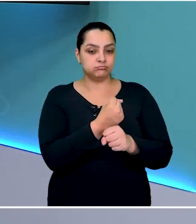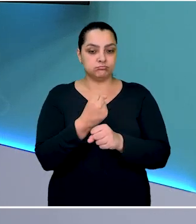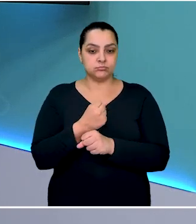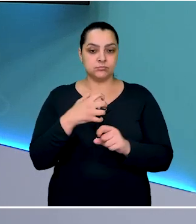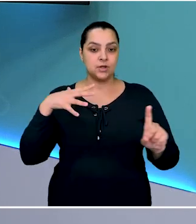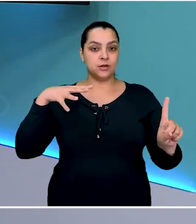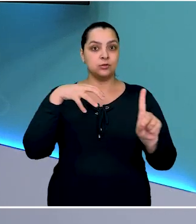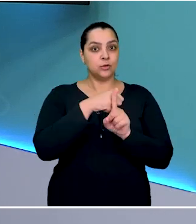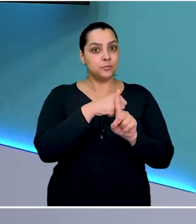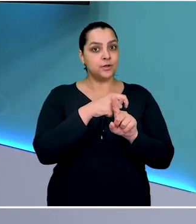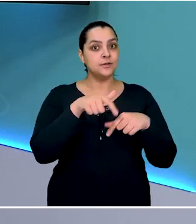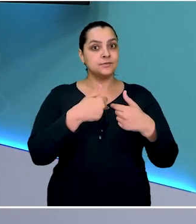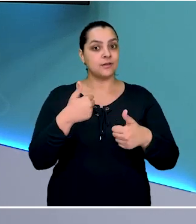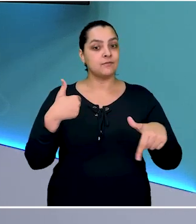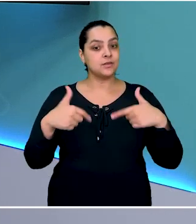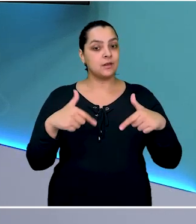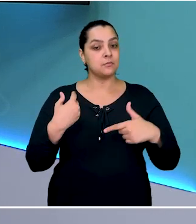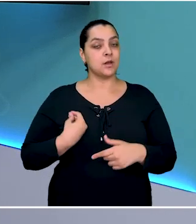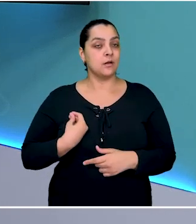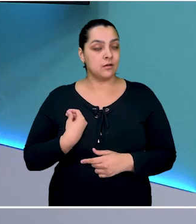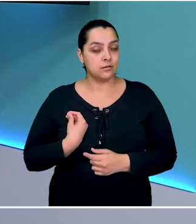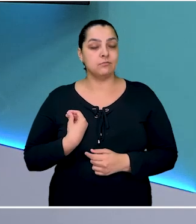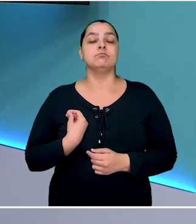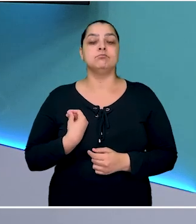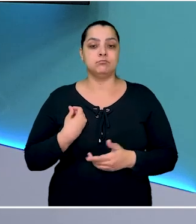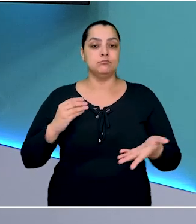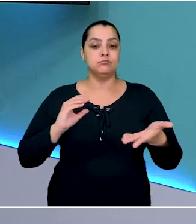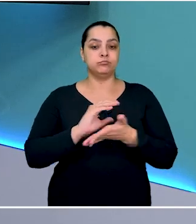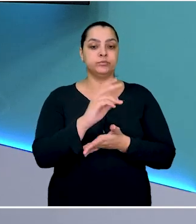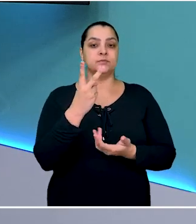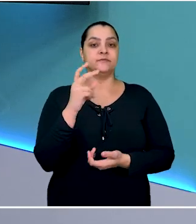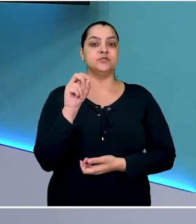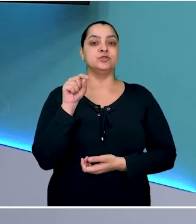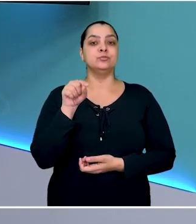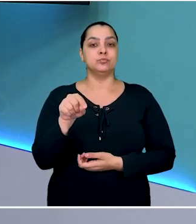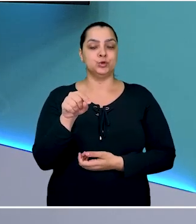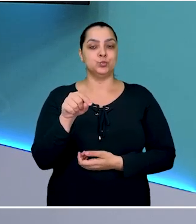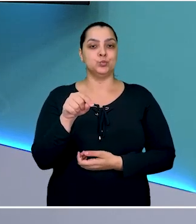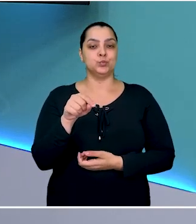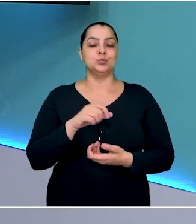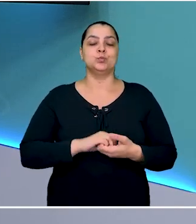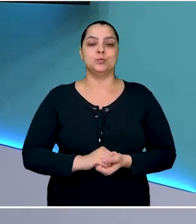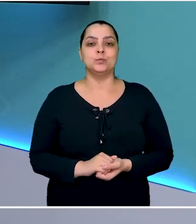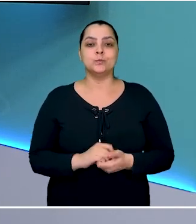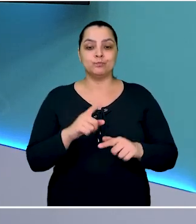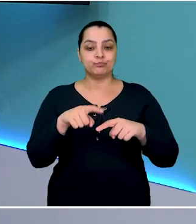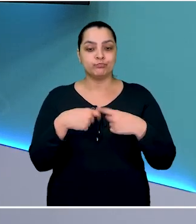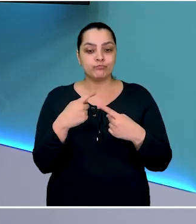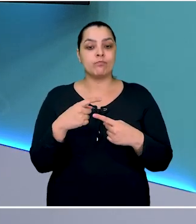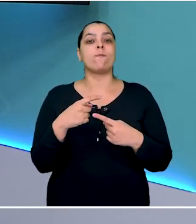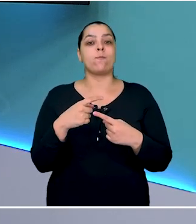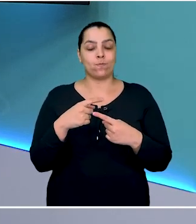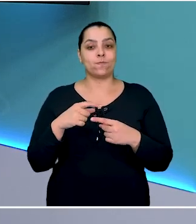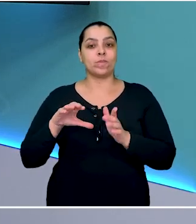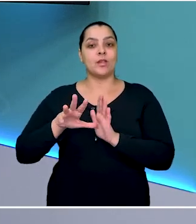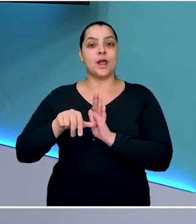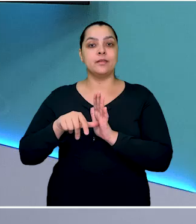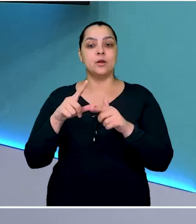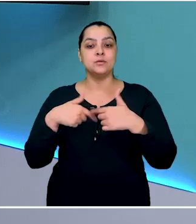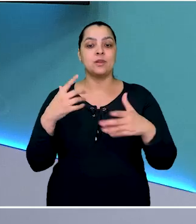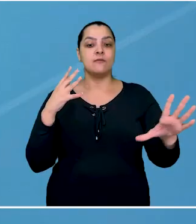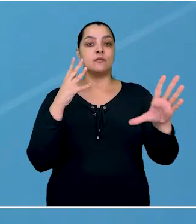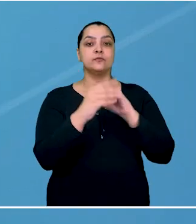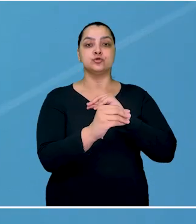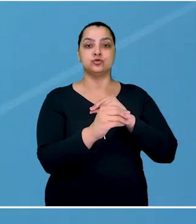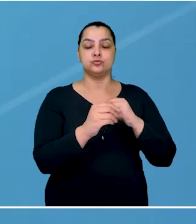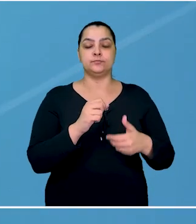obras atropelado quando estava em serviço vai ser indenizado em R$20 mil. O acidente foi causado por criminosos em